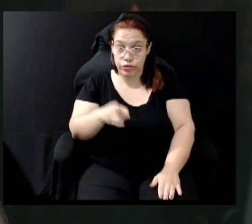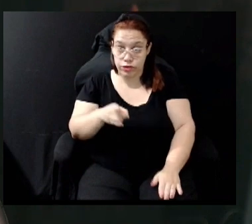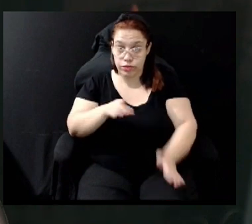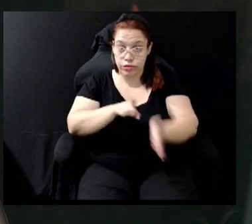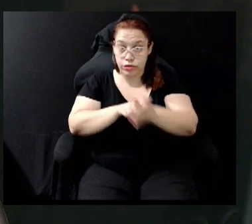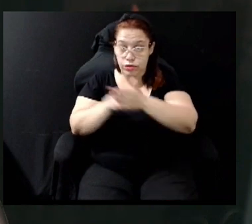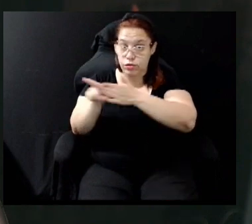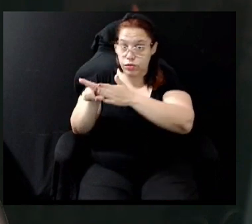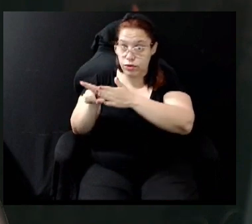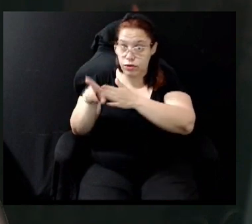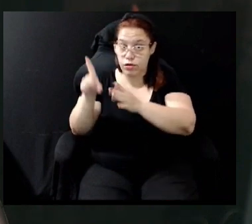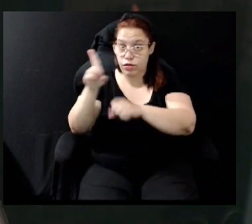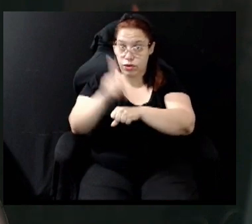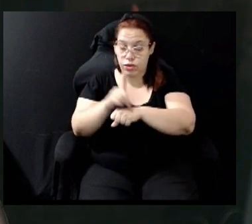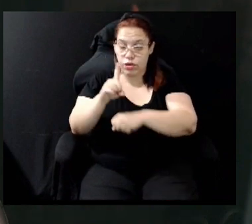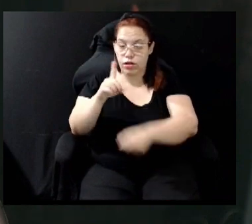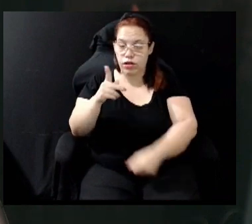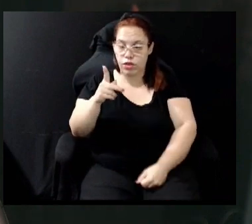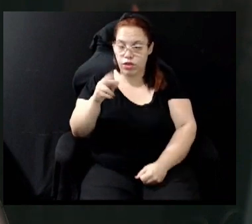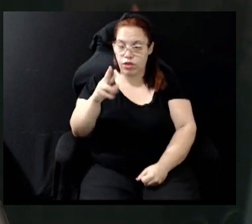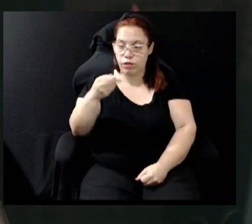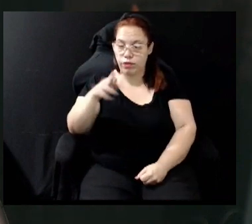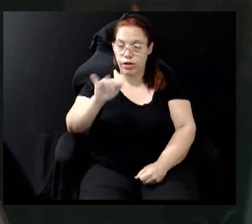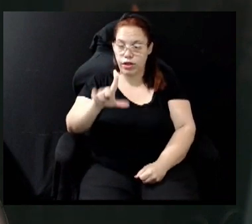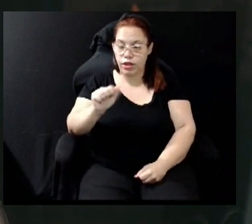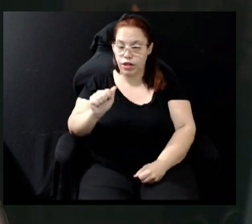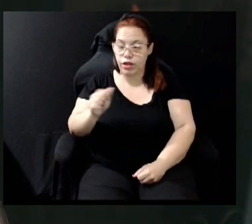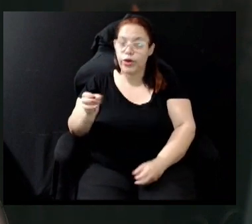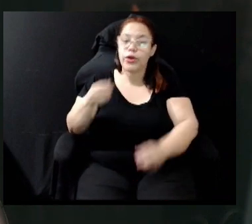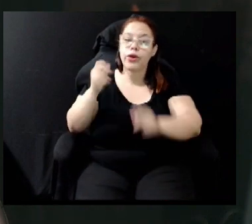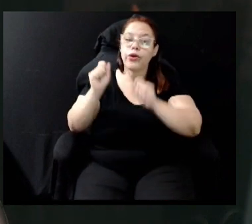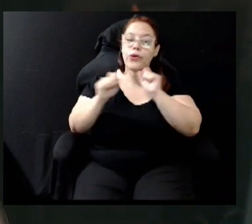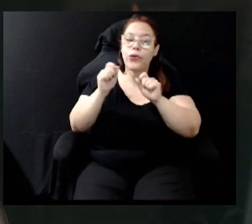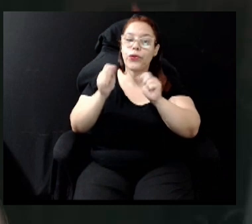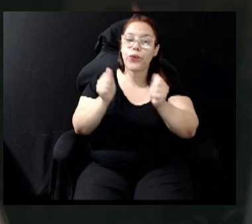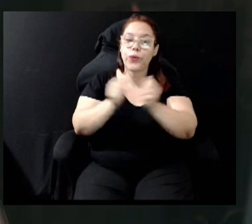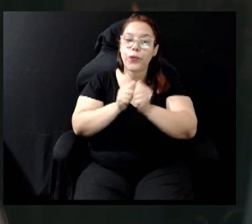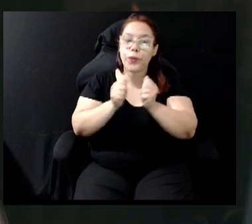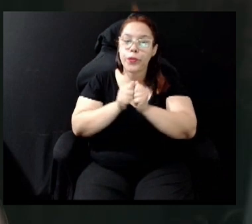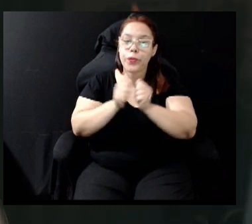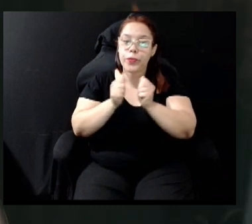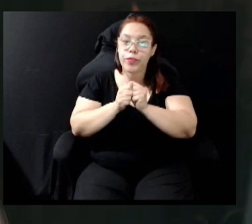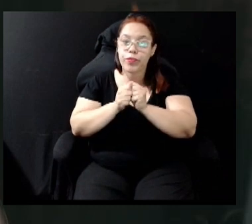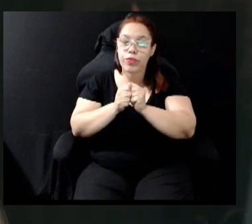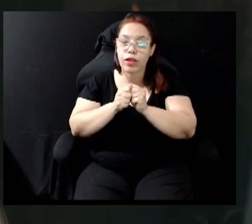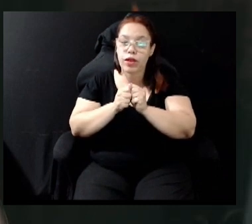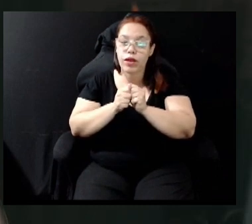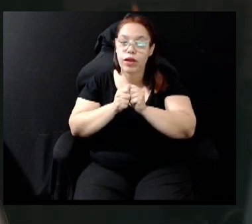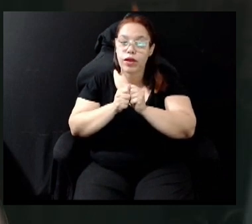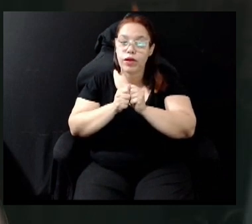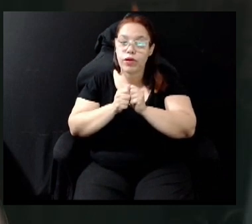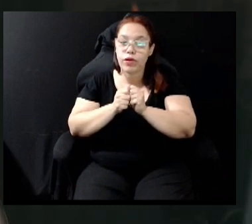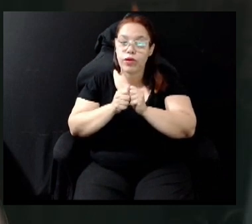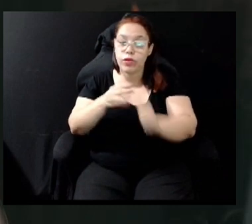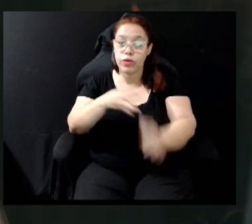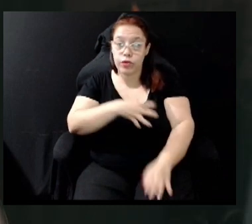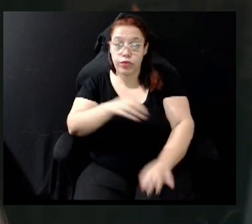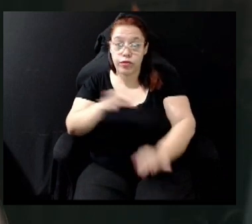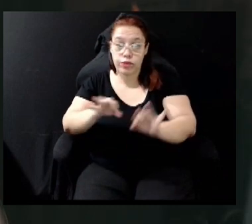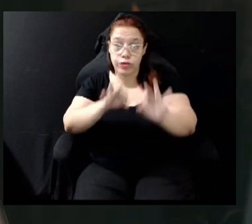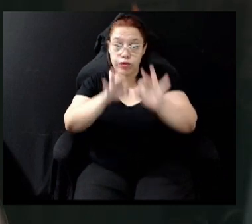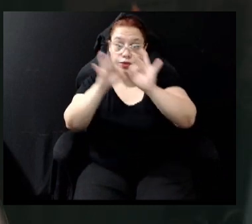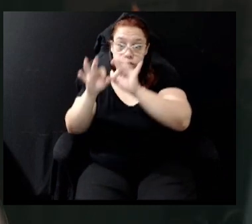para a doutora Priscila. O que vem aí? Vamos lá, quem é que está com a gente? Ah, meus filhos assistem desenhos antigos